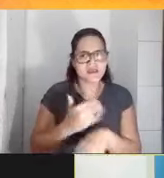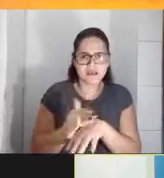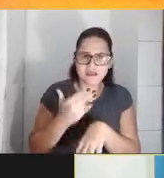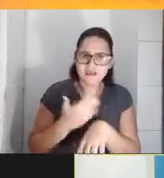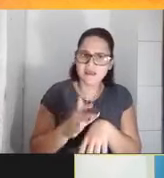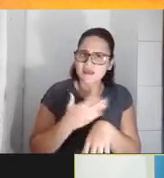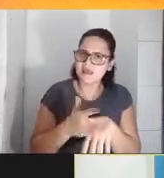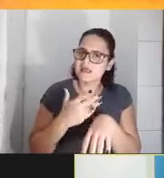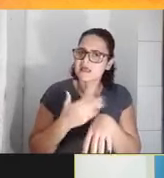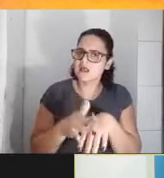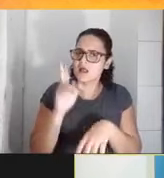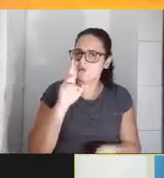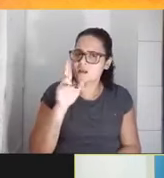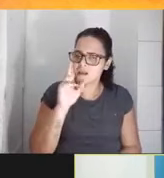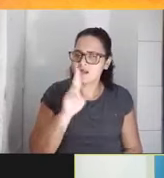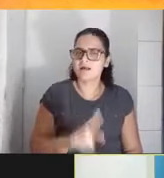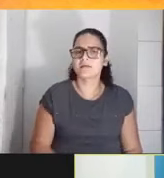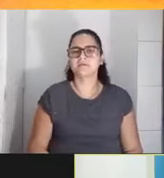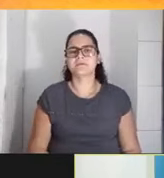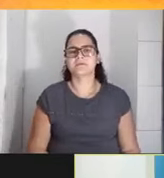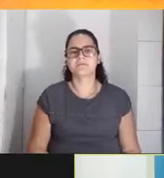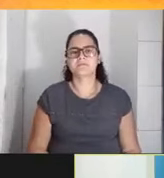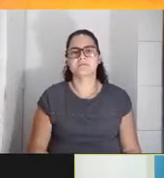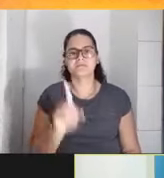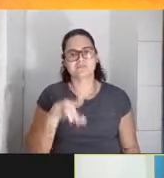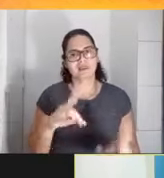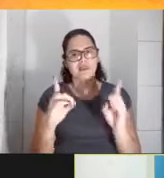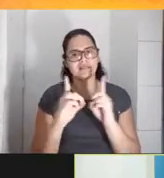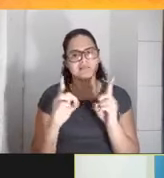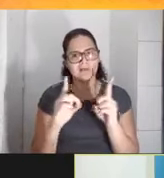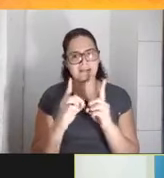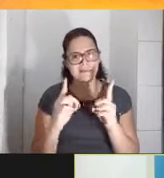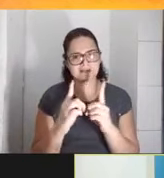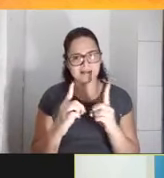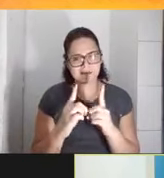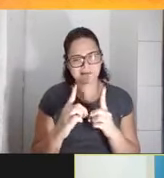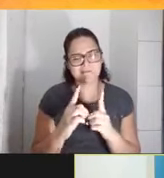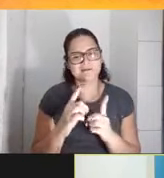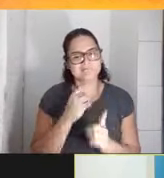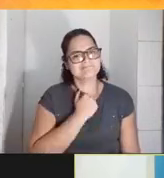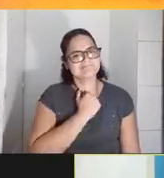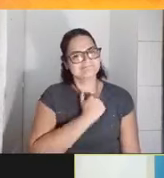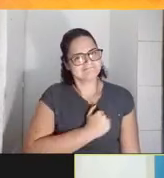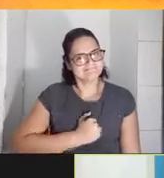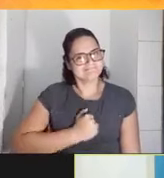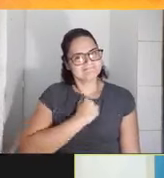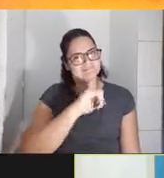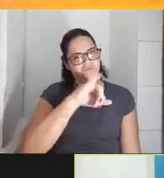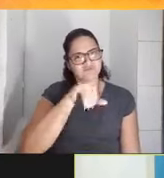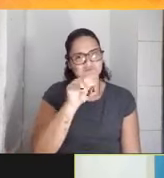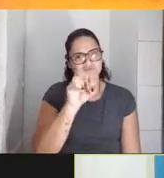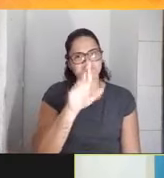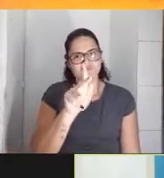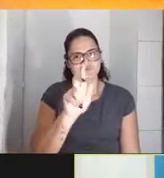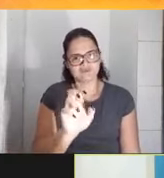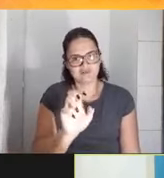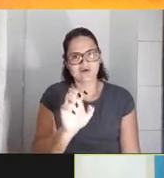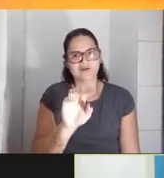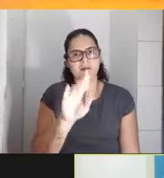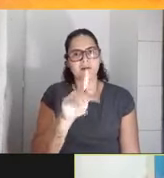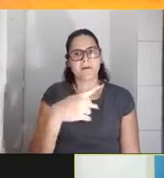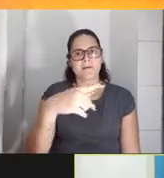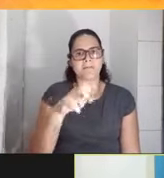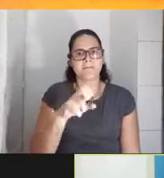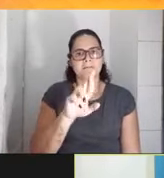era ainda um departamento, né, saudoso Jorge Pereira, Dalvani Leles, que